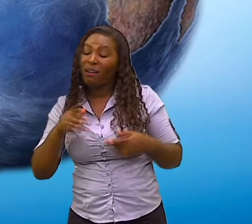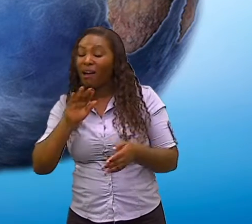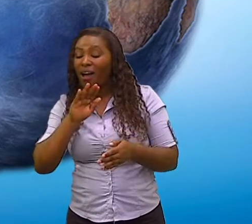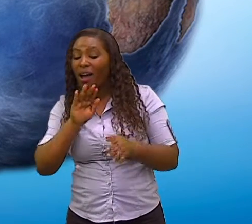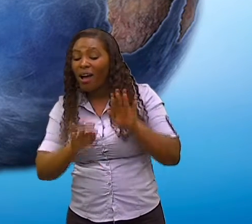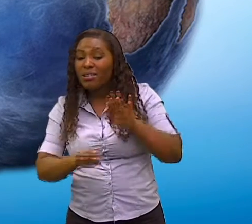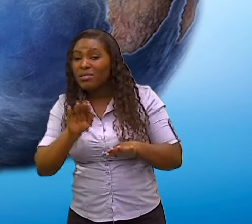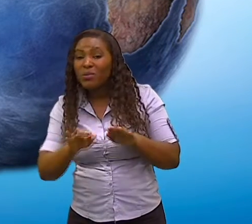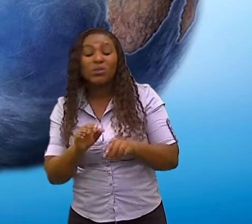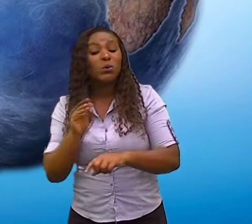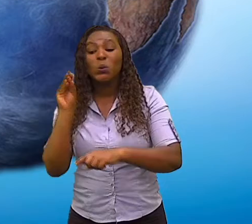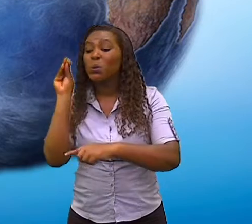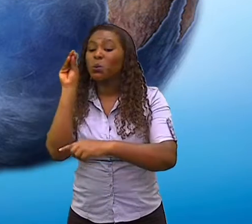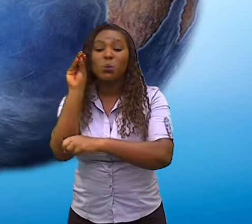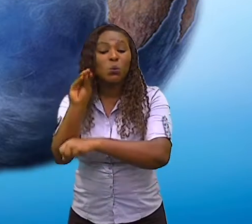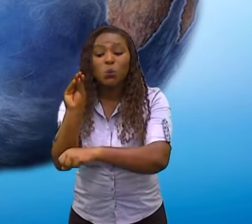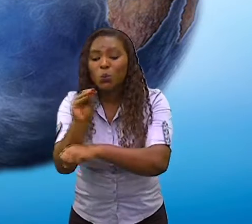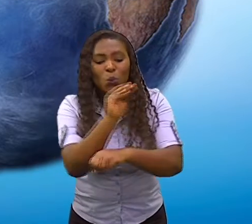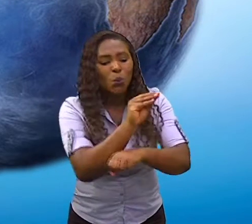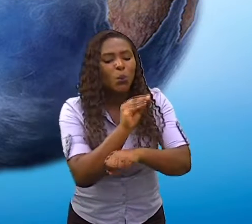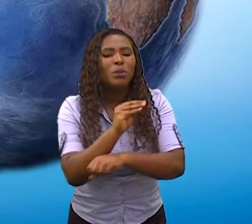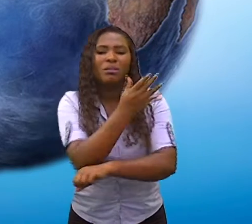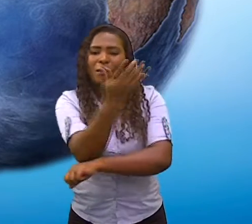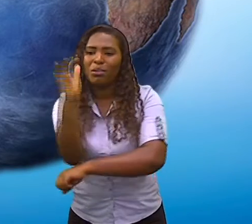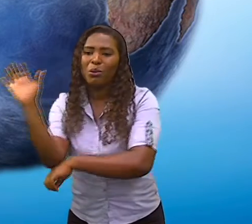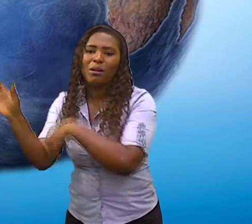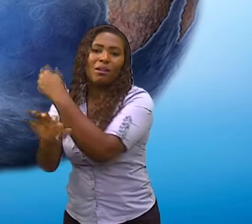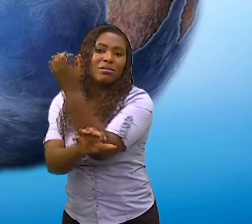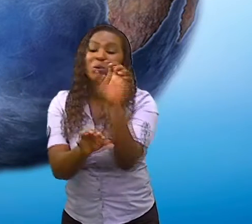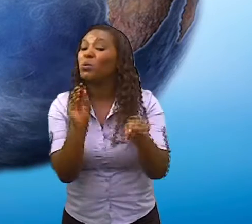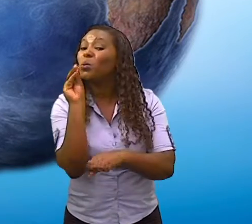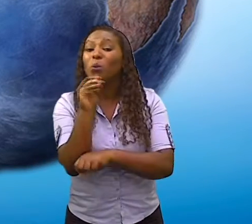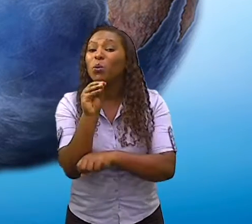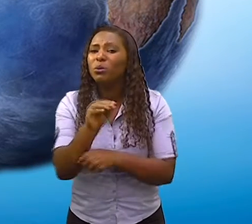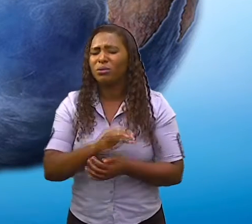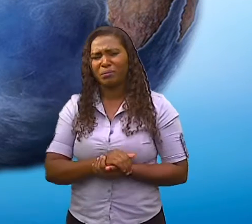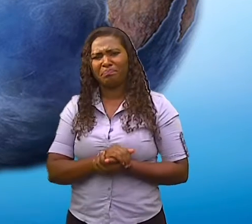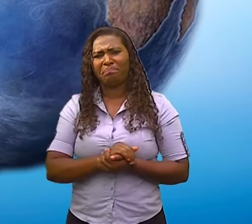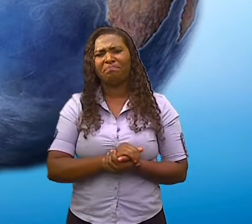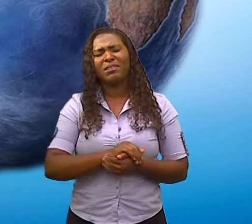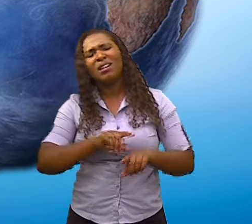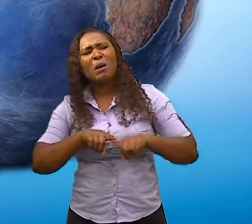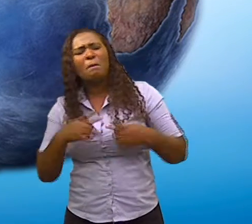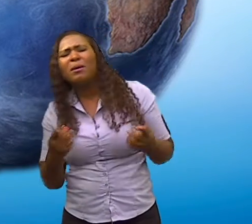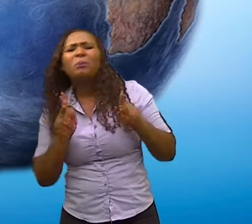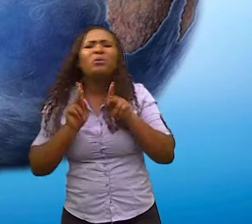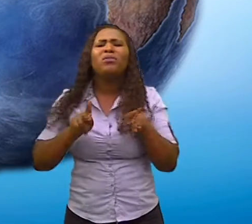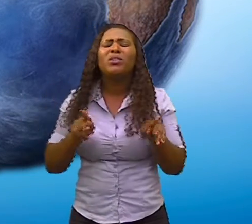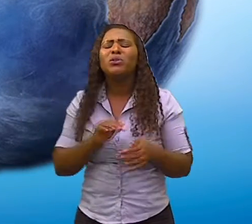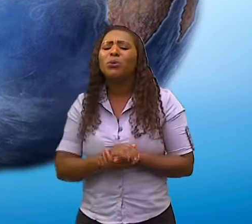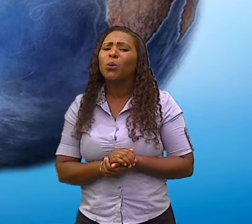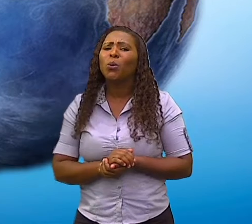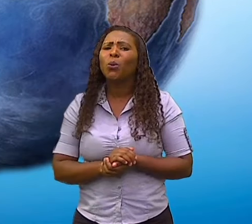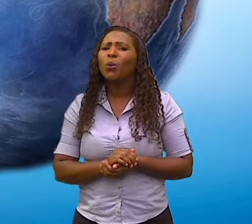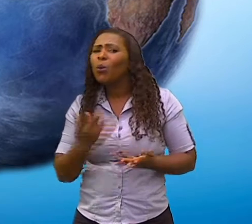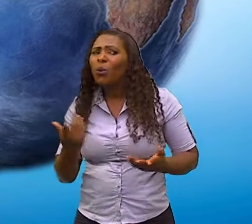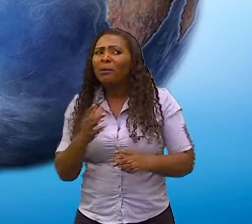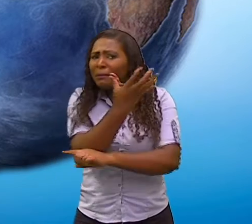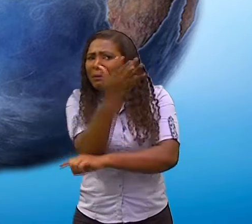pergunta, professor, e a arte? Até agora o senhor falou, por bem dizer, nós tivemos